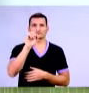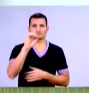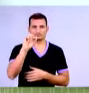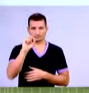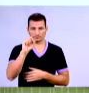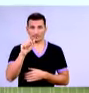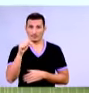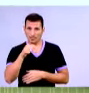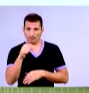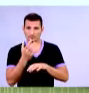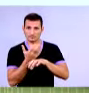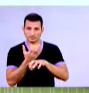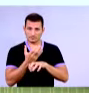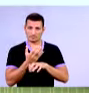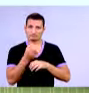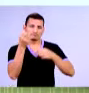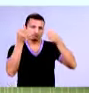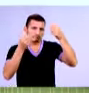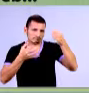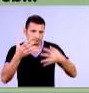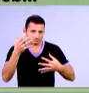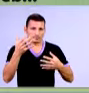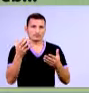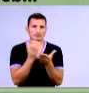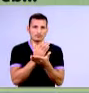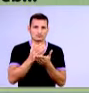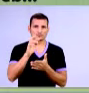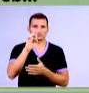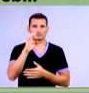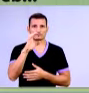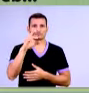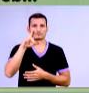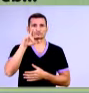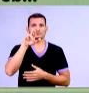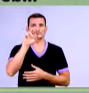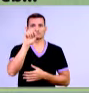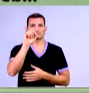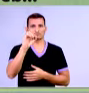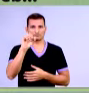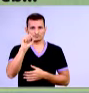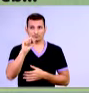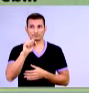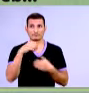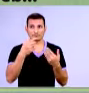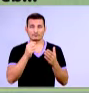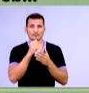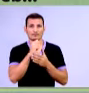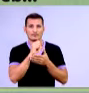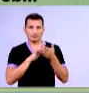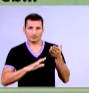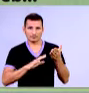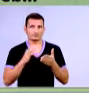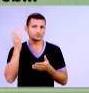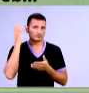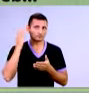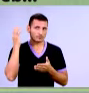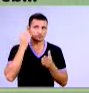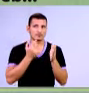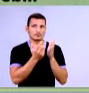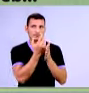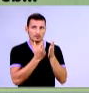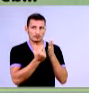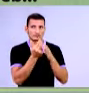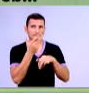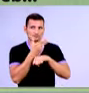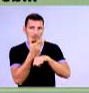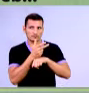nós trataremos de alguns desses recursos. Então, acompanhe comigo o texto, o som, a imagem,